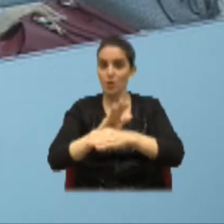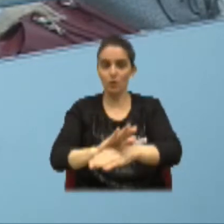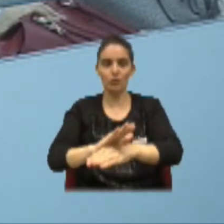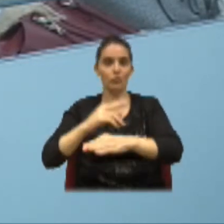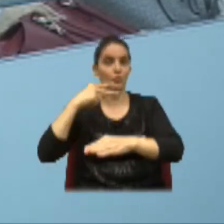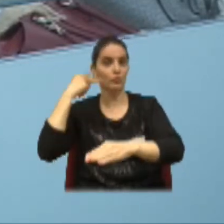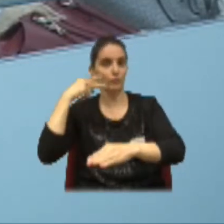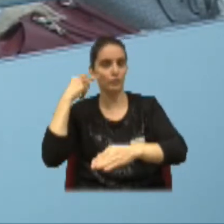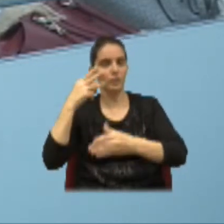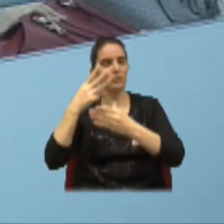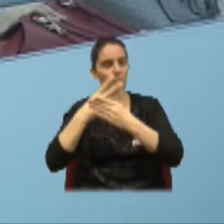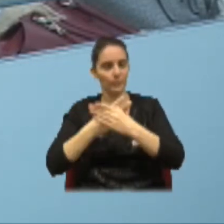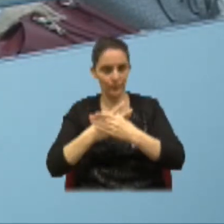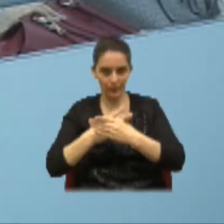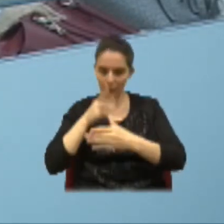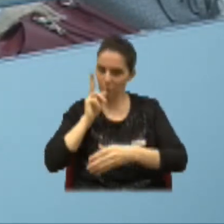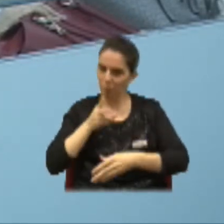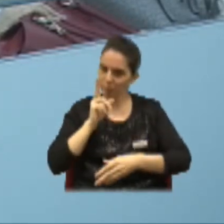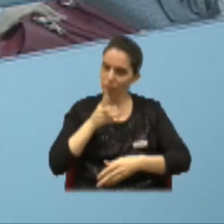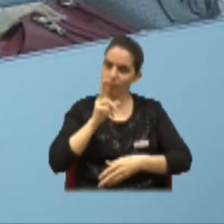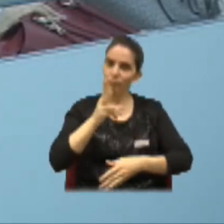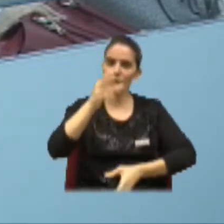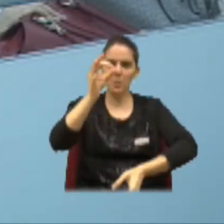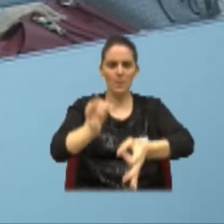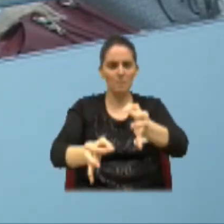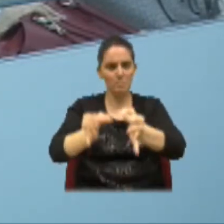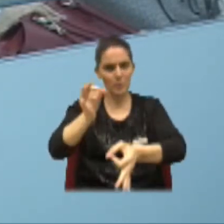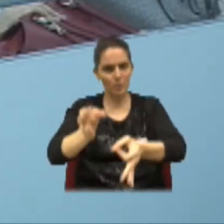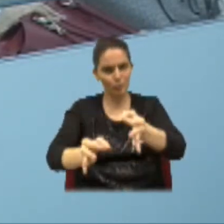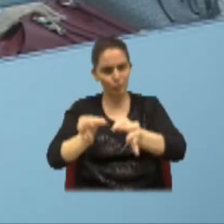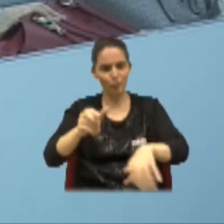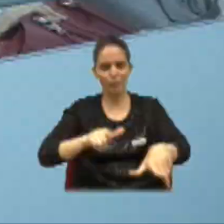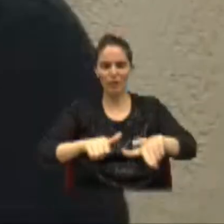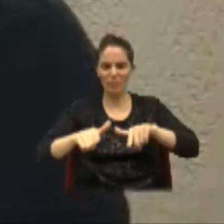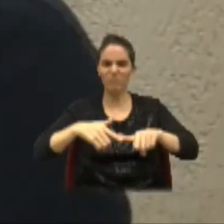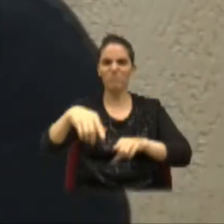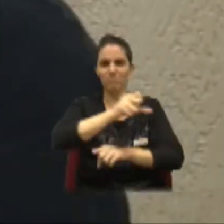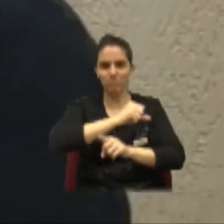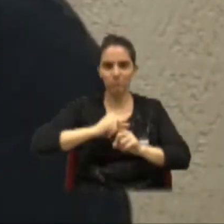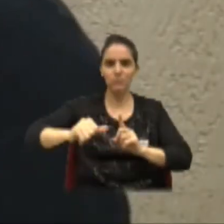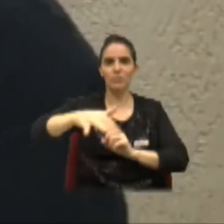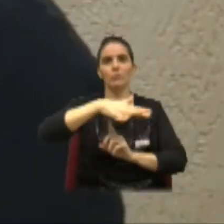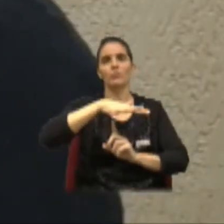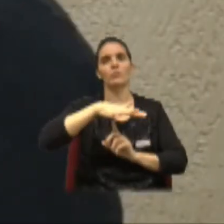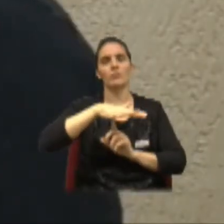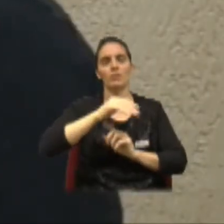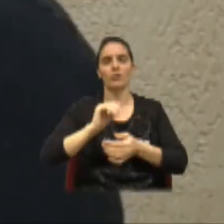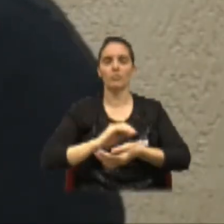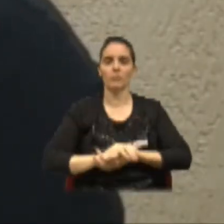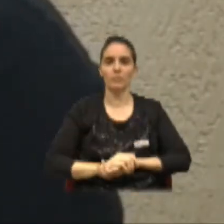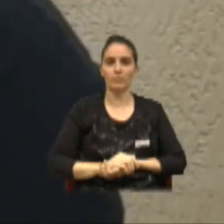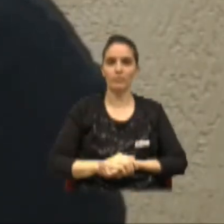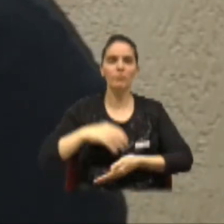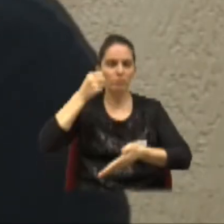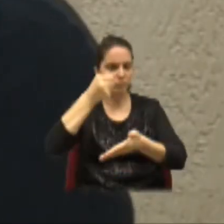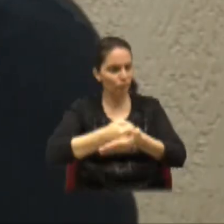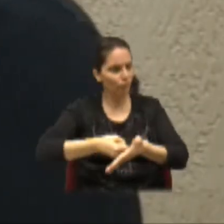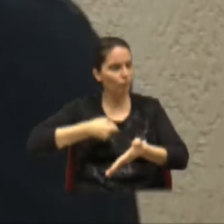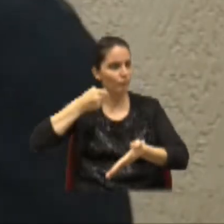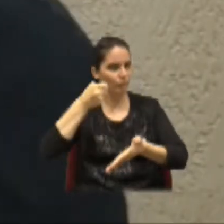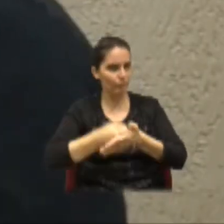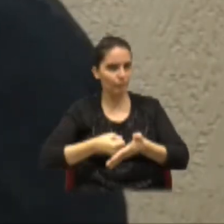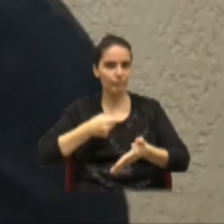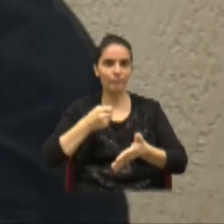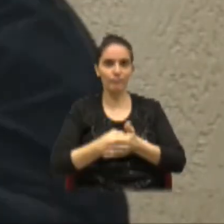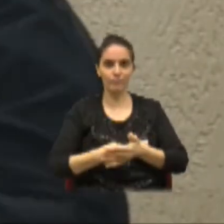dessa casa, sempre como um magistrado muito atuante na nossa sociedade, participando ativamente, deixando